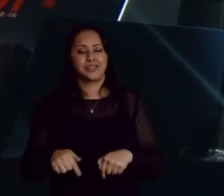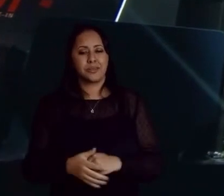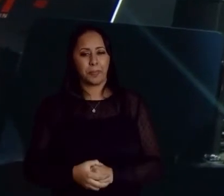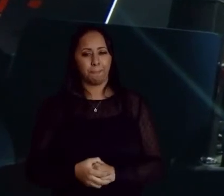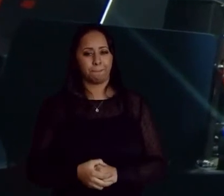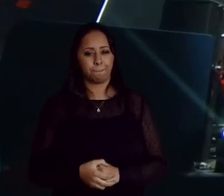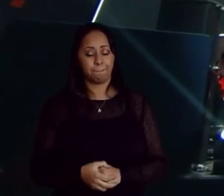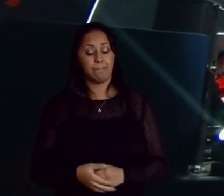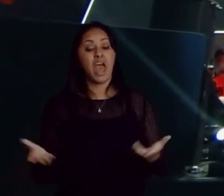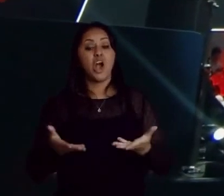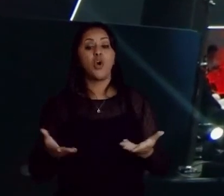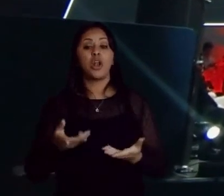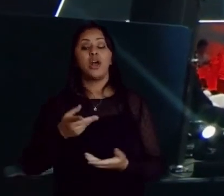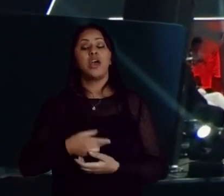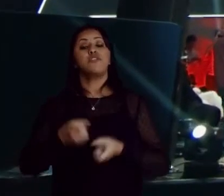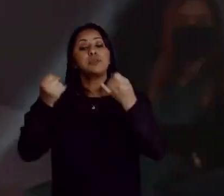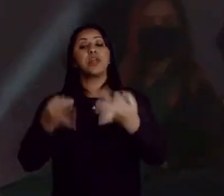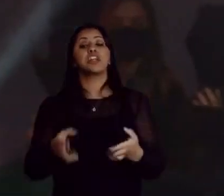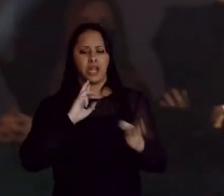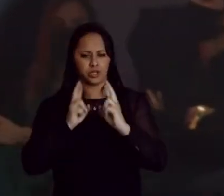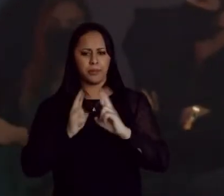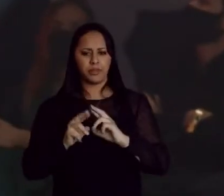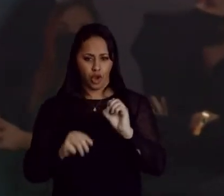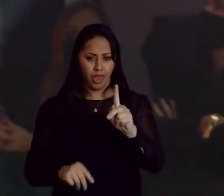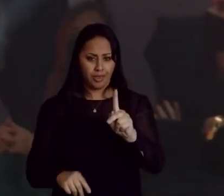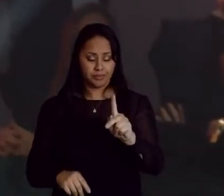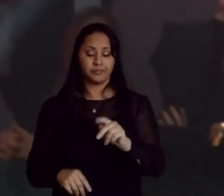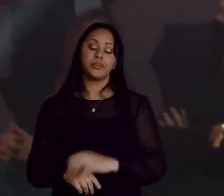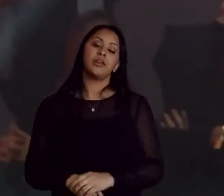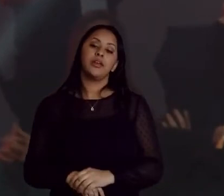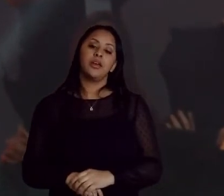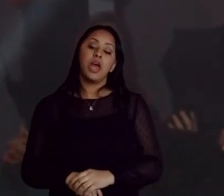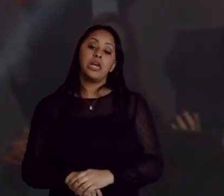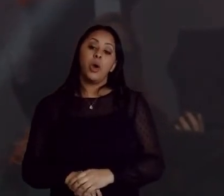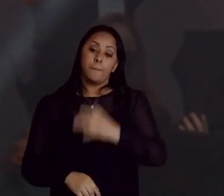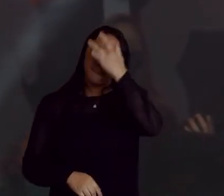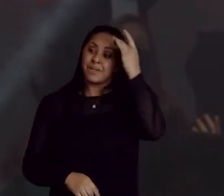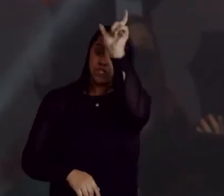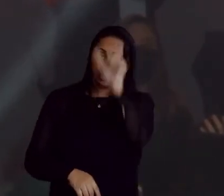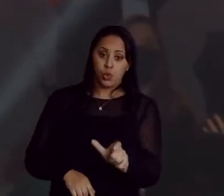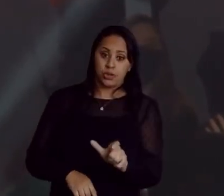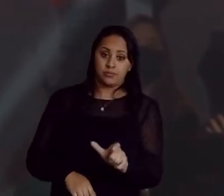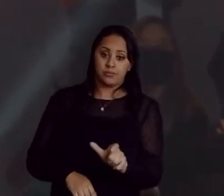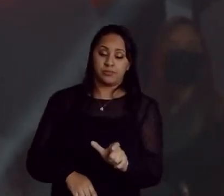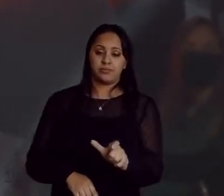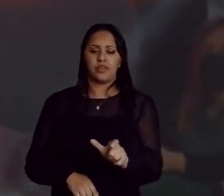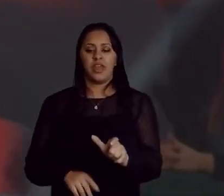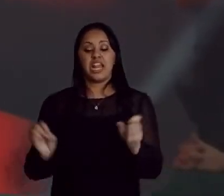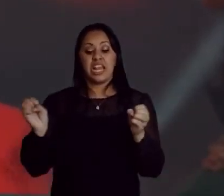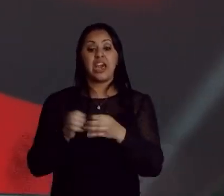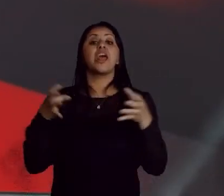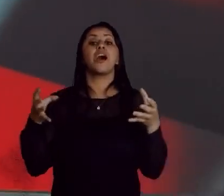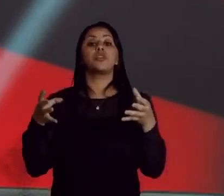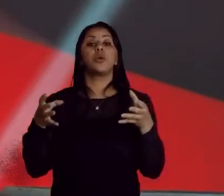Agora eu quero falar com vocês sobre relacionamento, ok? O ser humano é um ser que ele foi